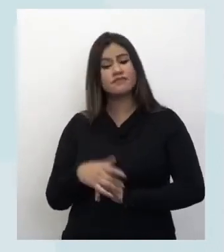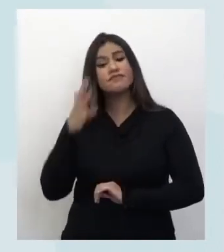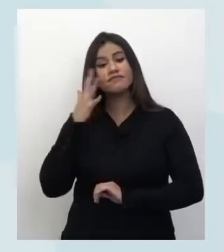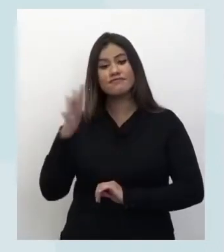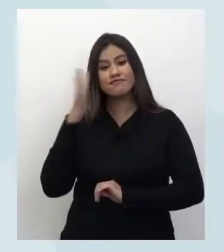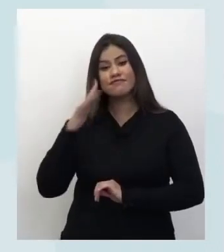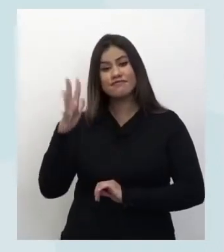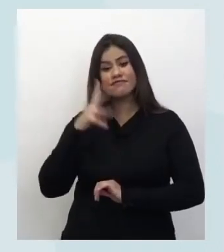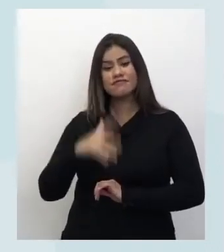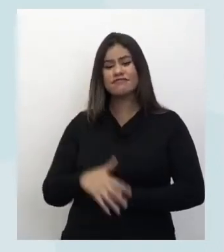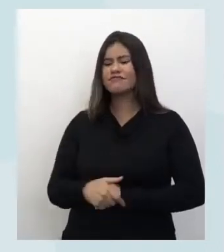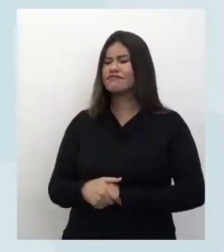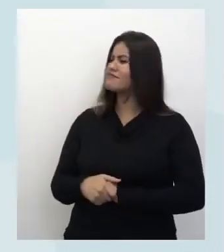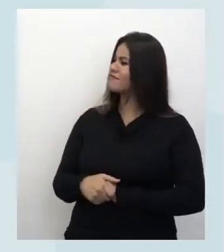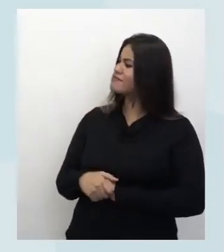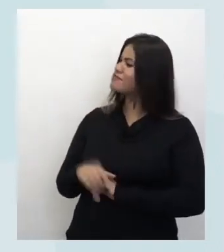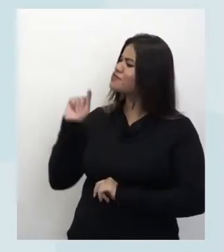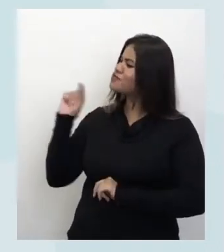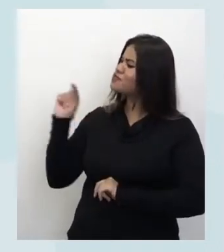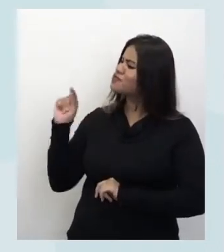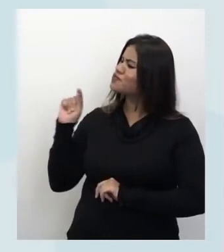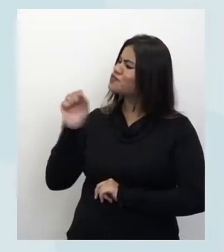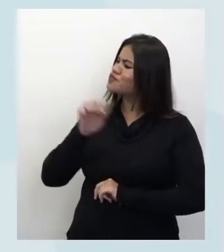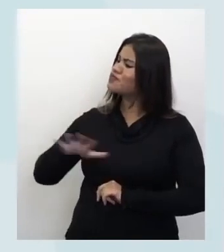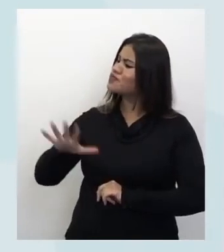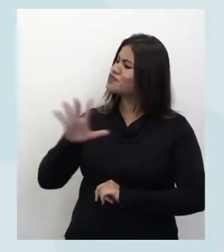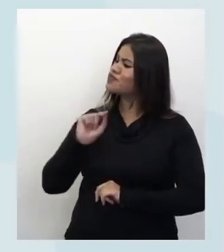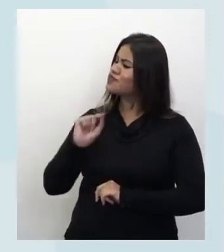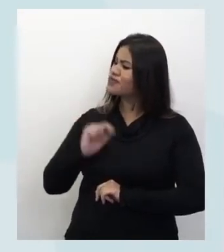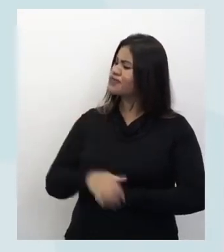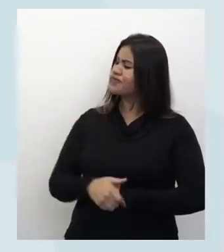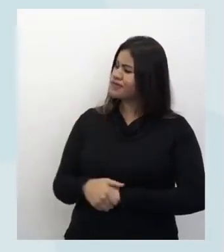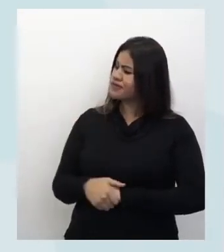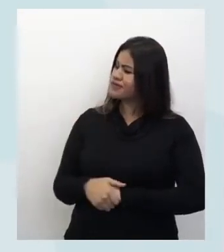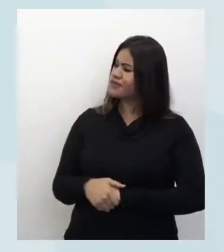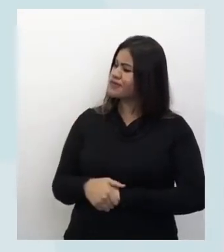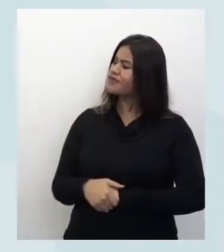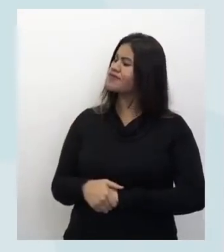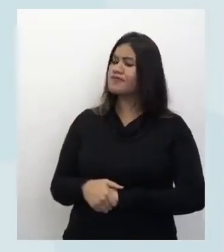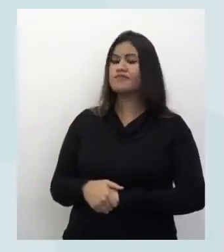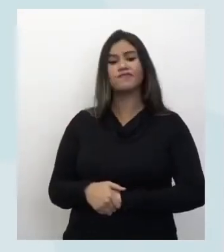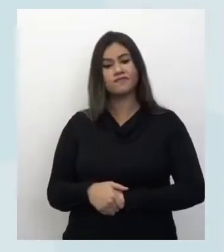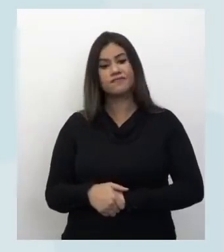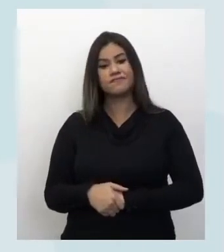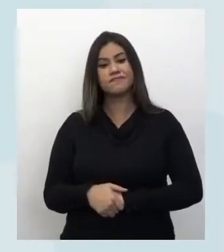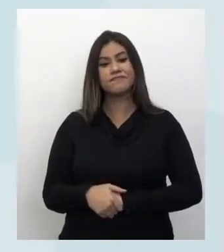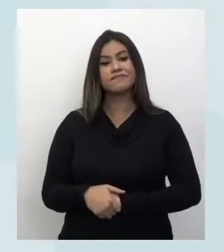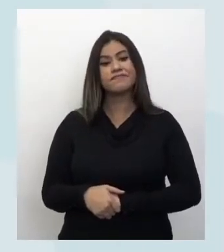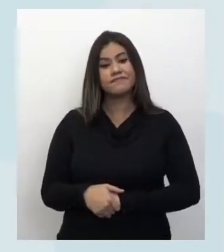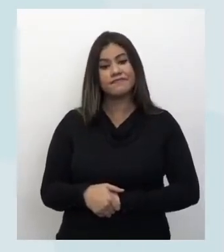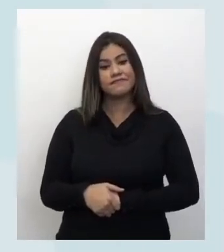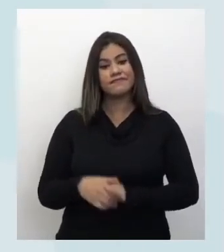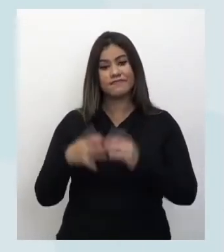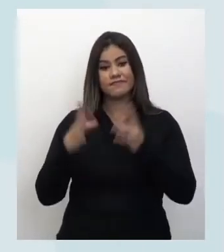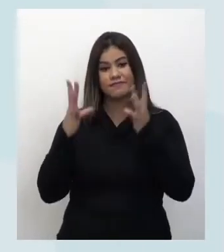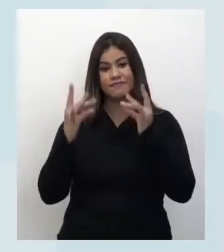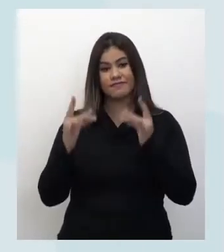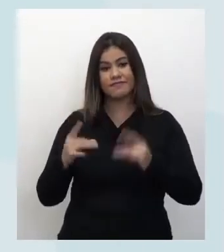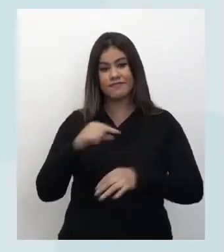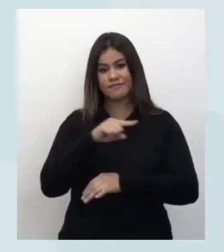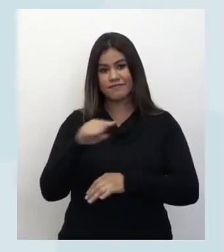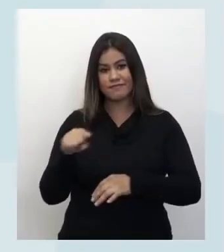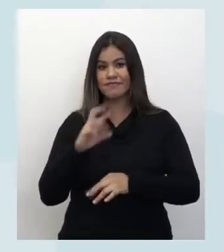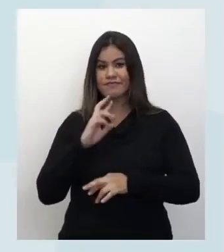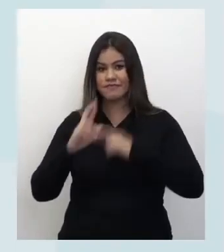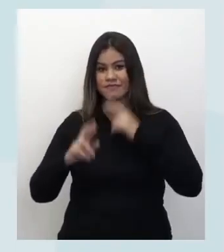aí, o que será que é essa área? Descrevam o que vocês estão observando. Já temos a primeira. Já temos